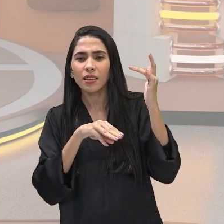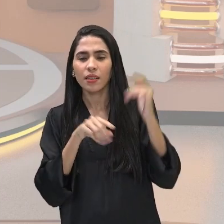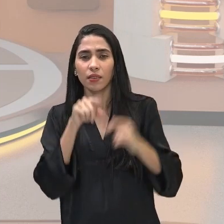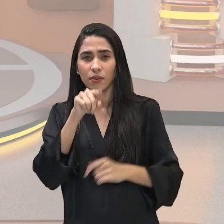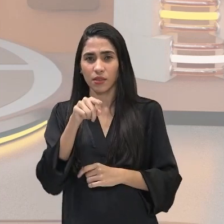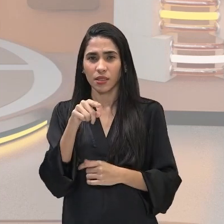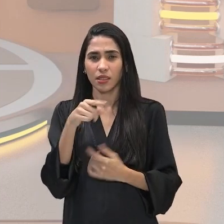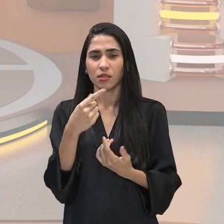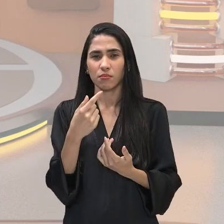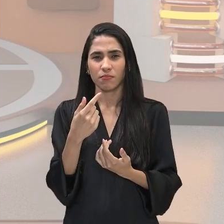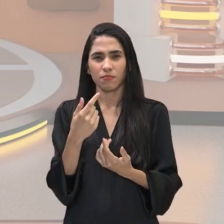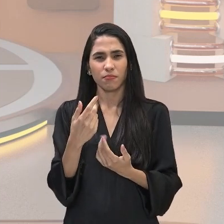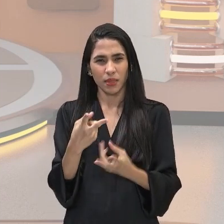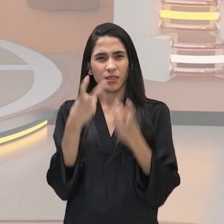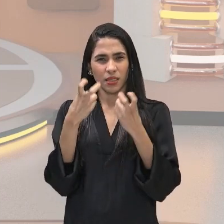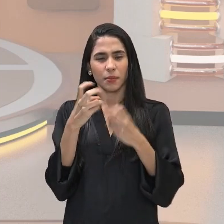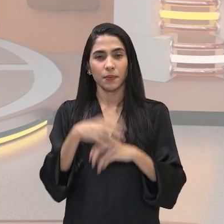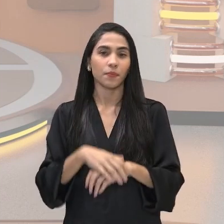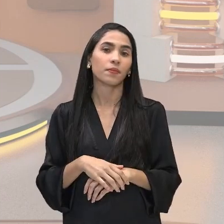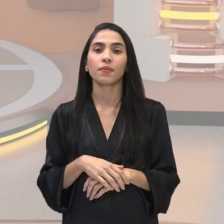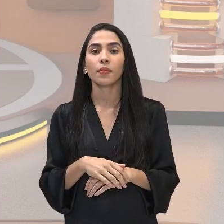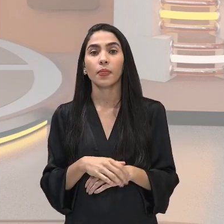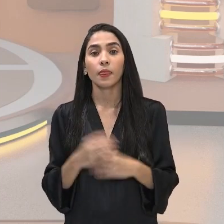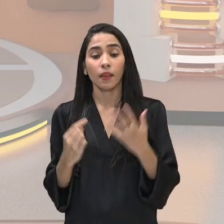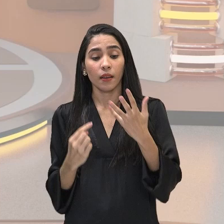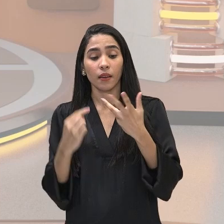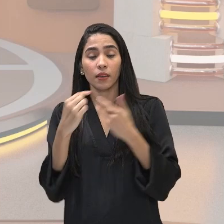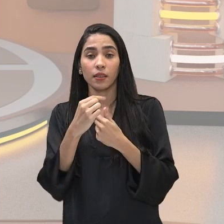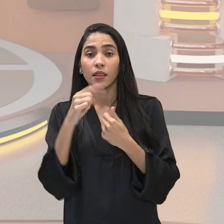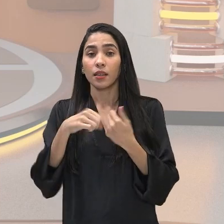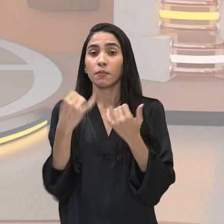São questões que parecem assim,